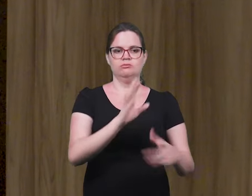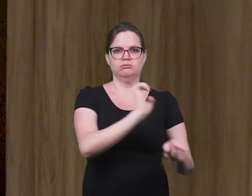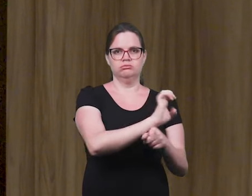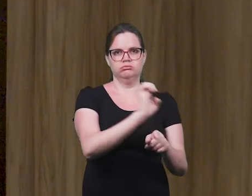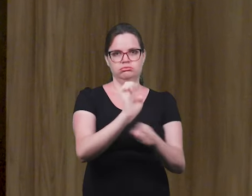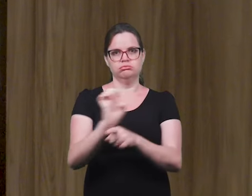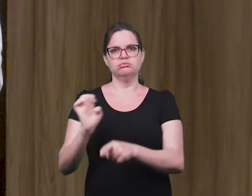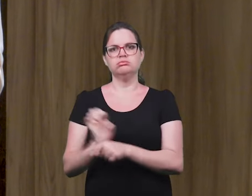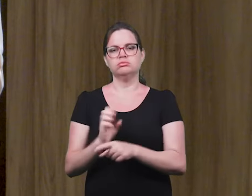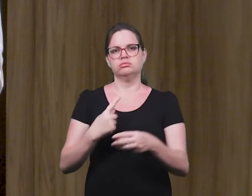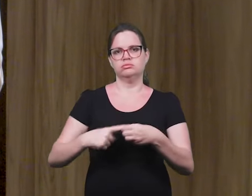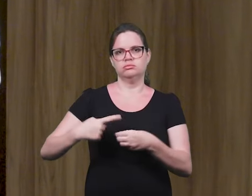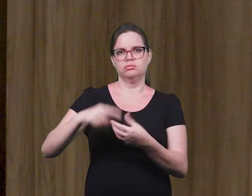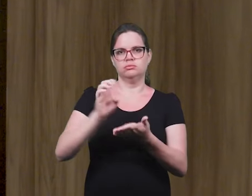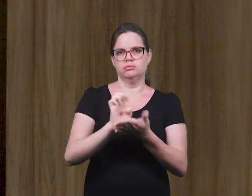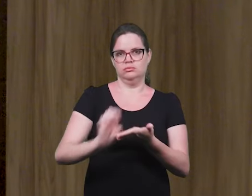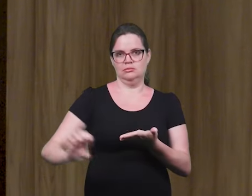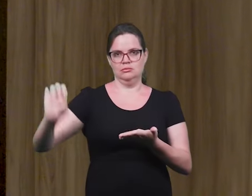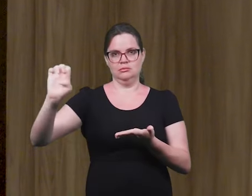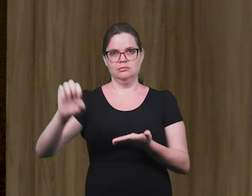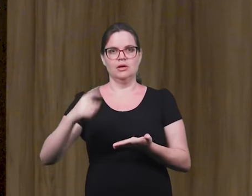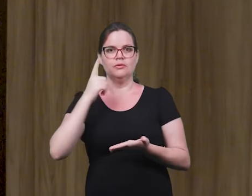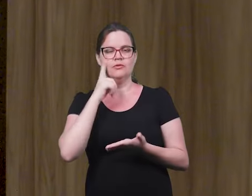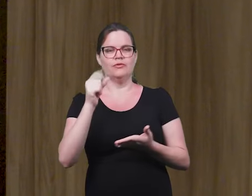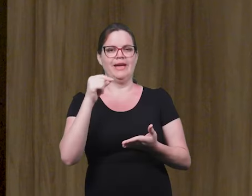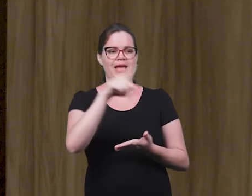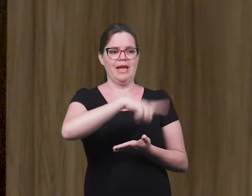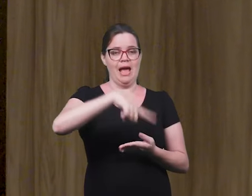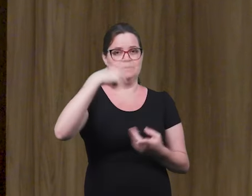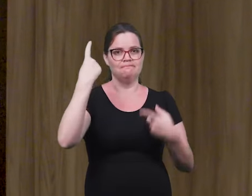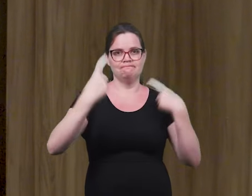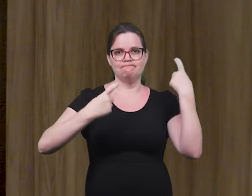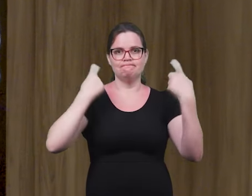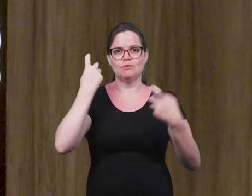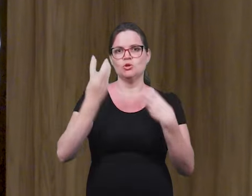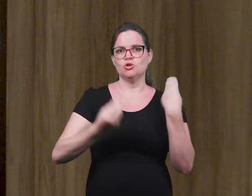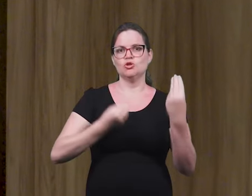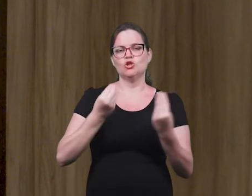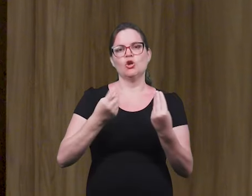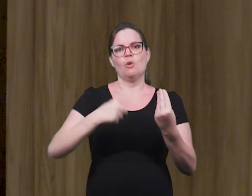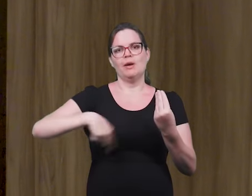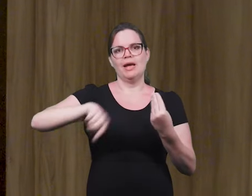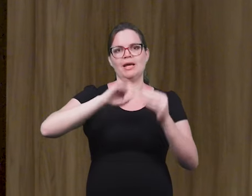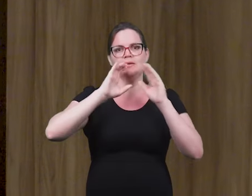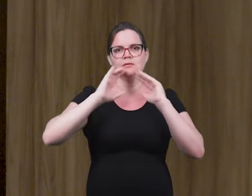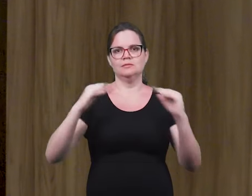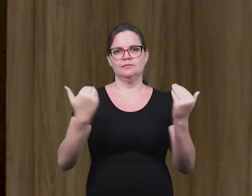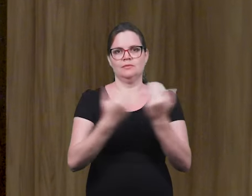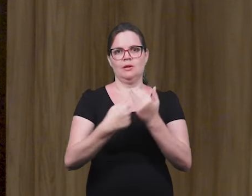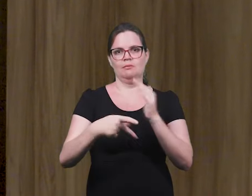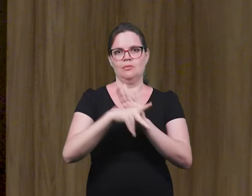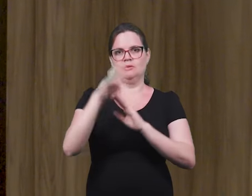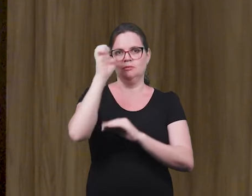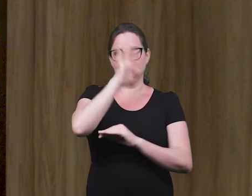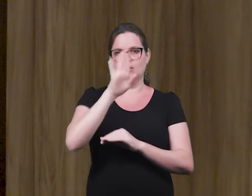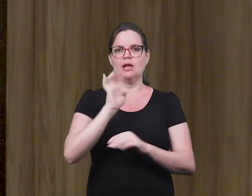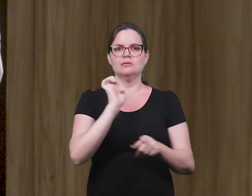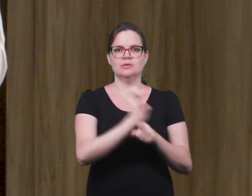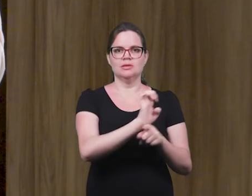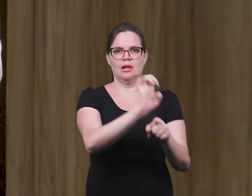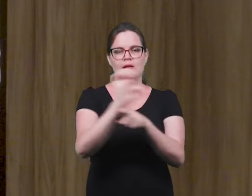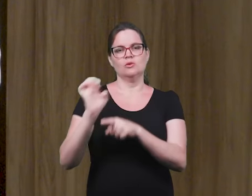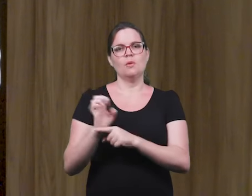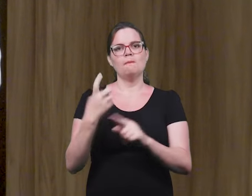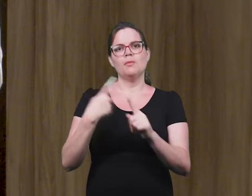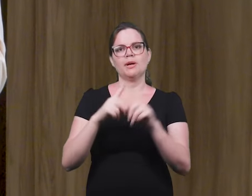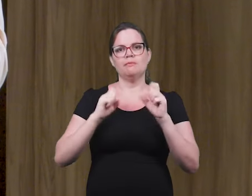municípios exportadores, levantando preocupações da Confederação Nacional de Municípios